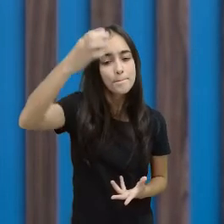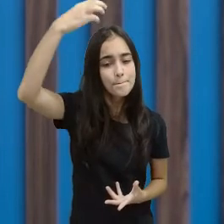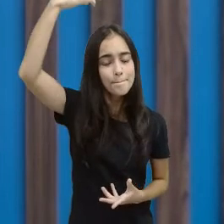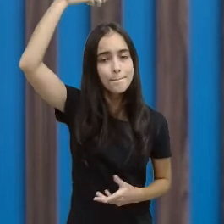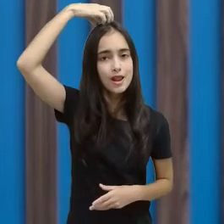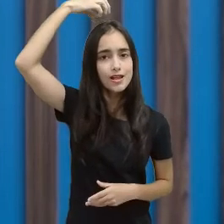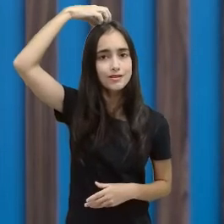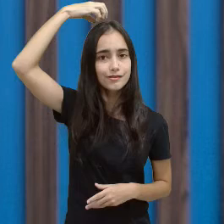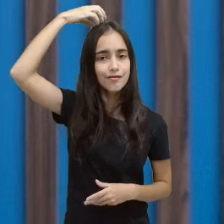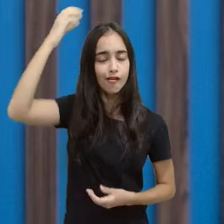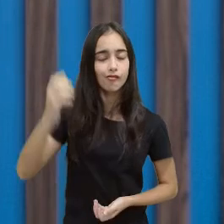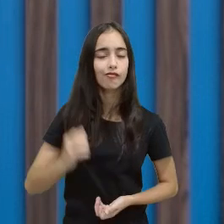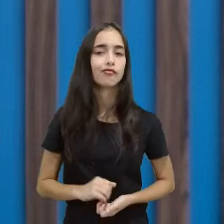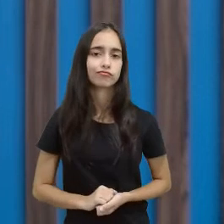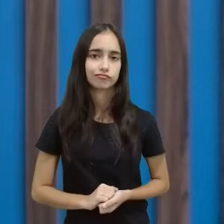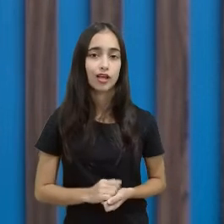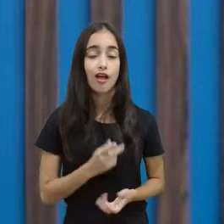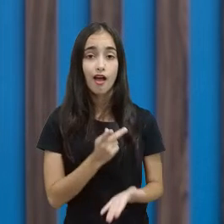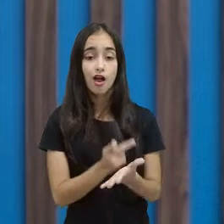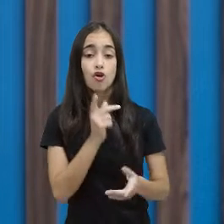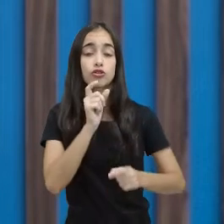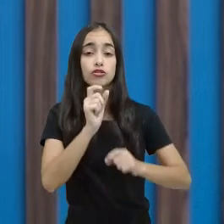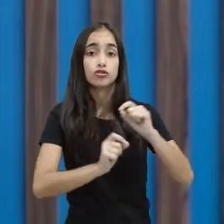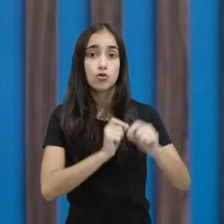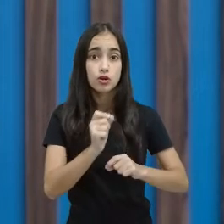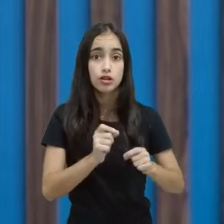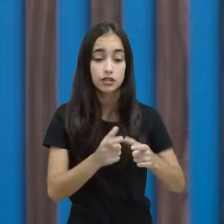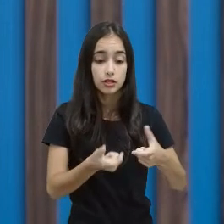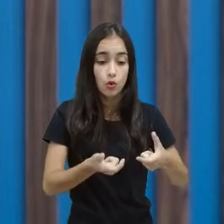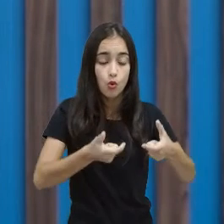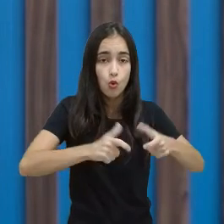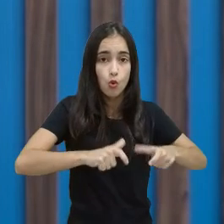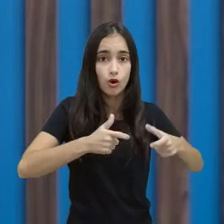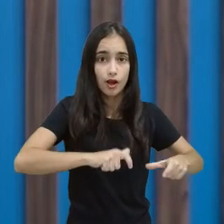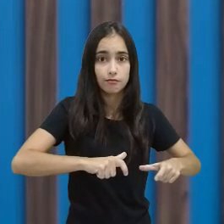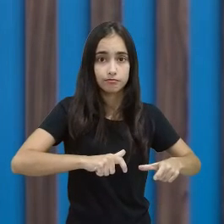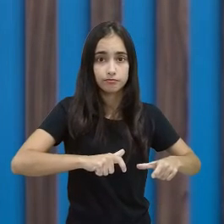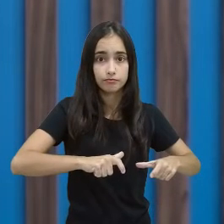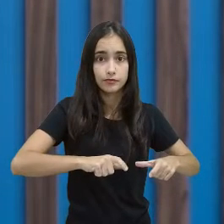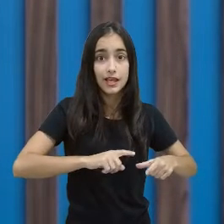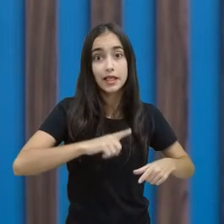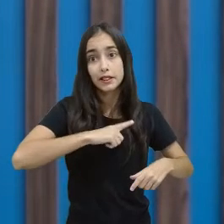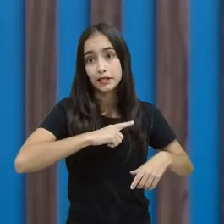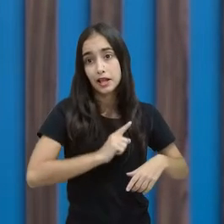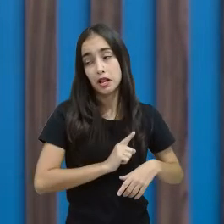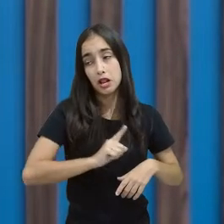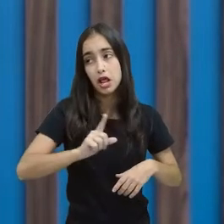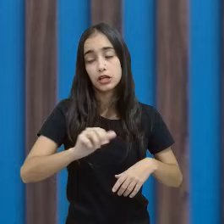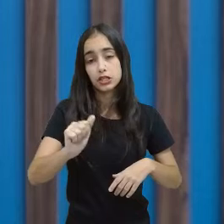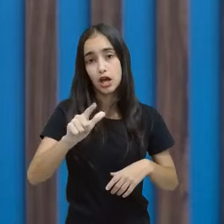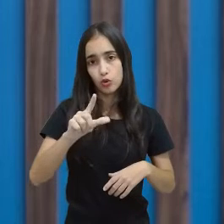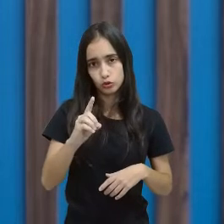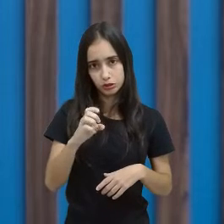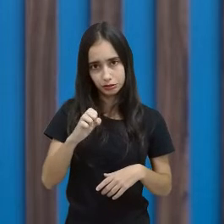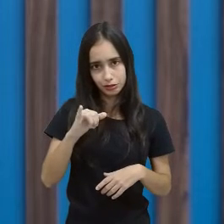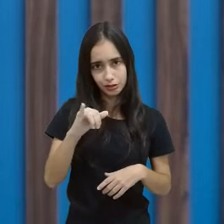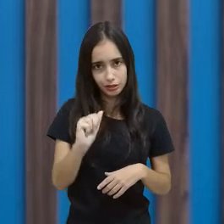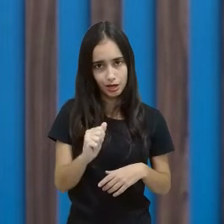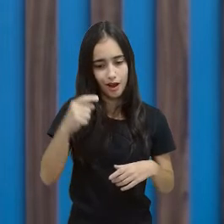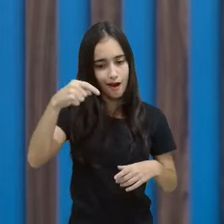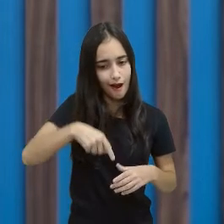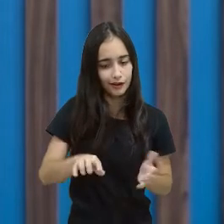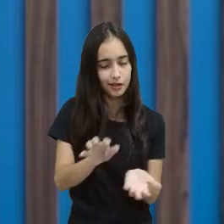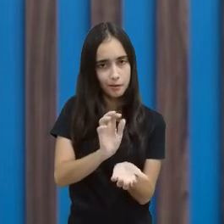Áustria. Então, o que acontece? Campo do Siminique, aqui em Aldeia, tivemos um campo de concentração para